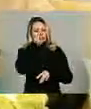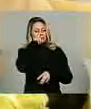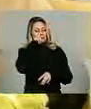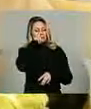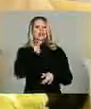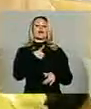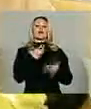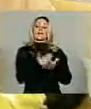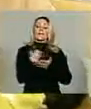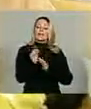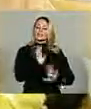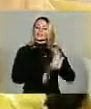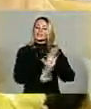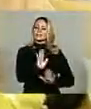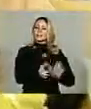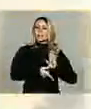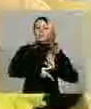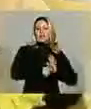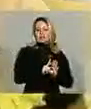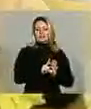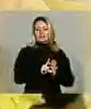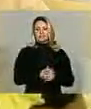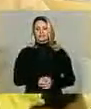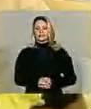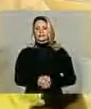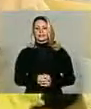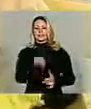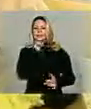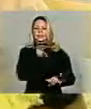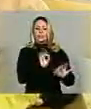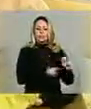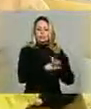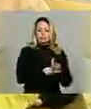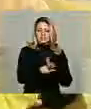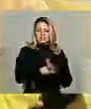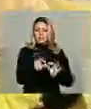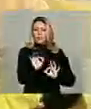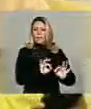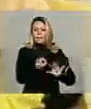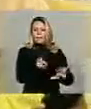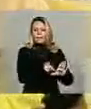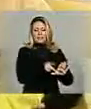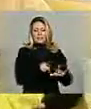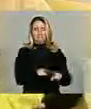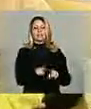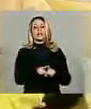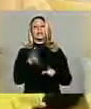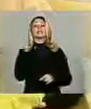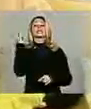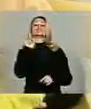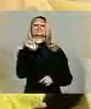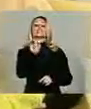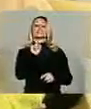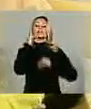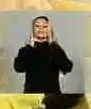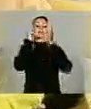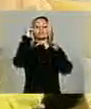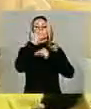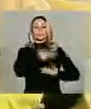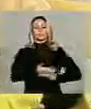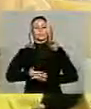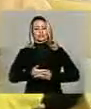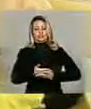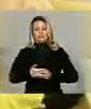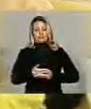vão iniciar o tratamento com antecedência. Além do teste do pezinho, o que você considera importante para o desenvolvimento de um